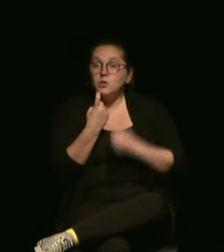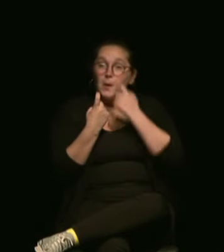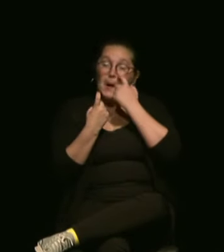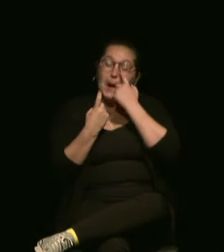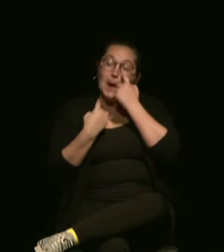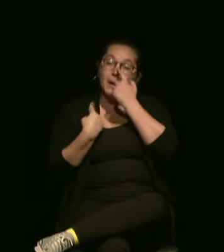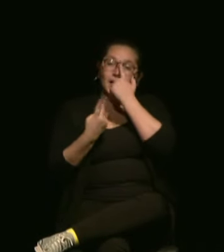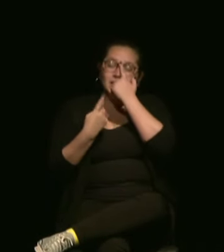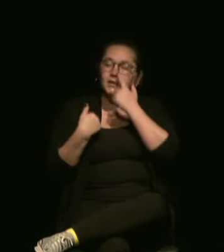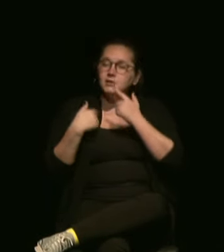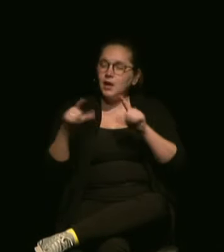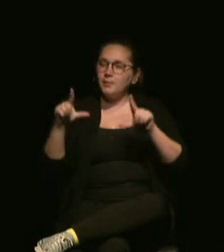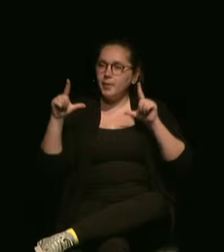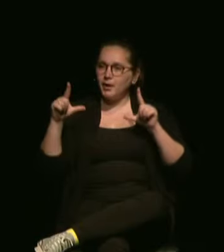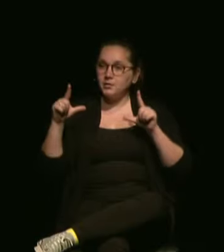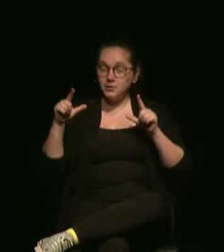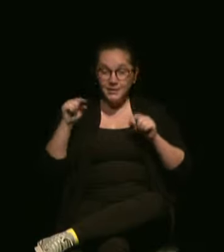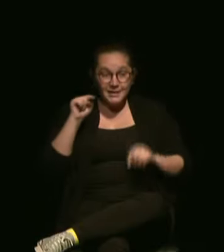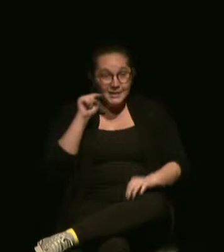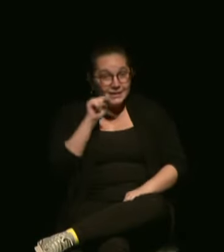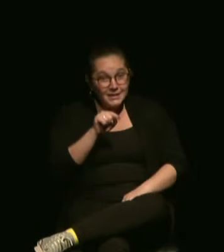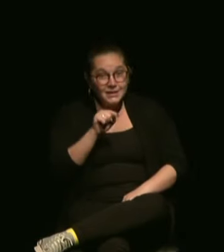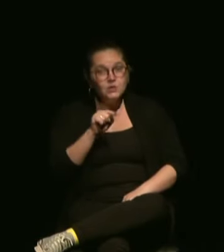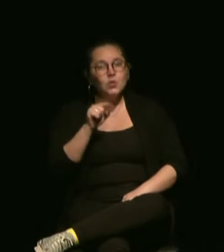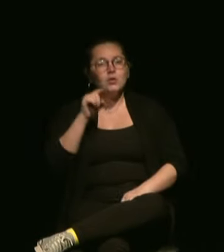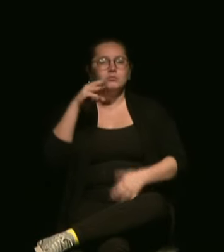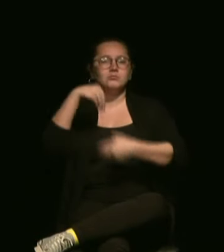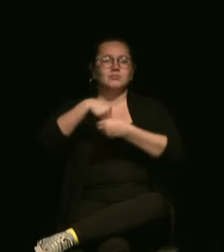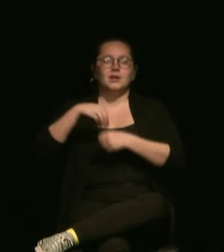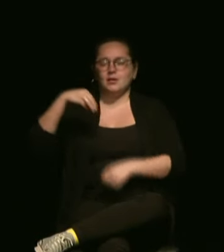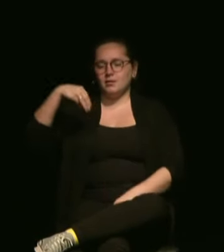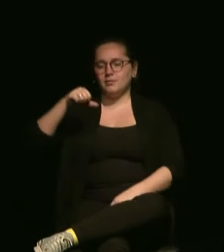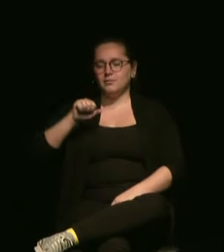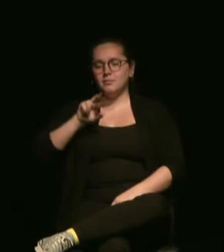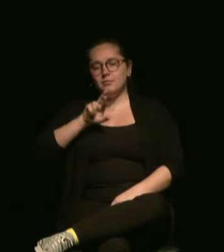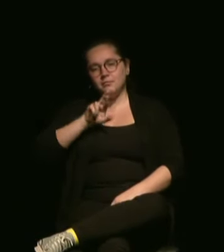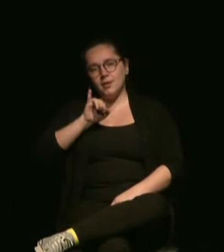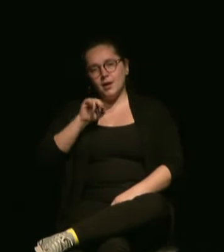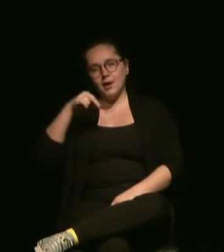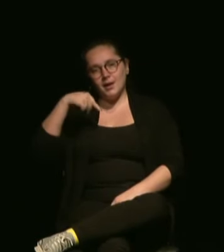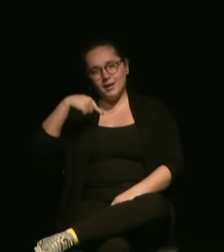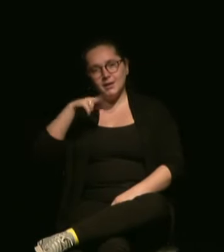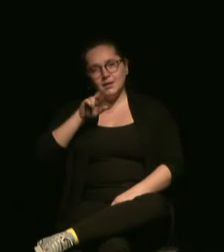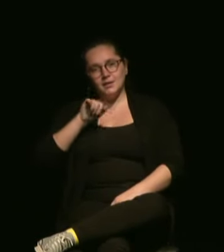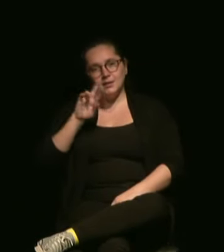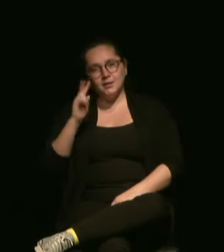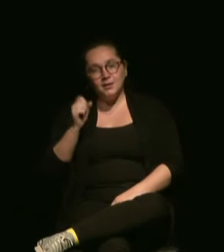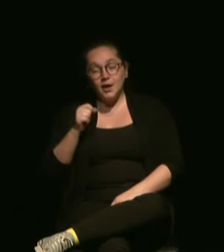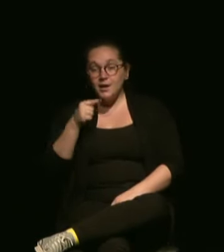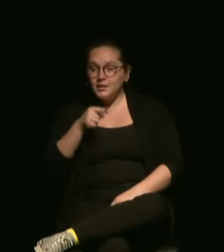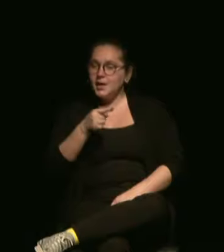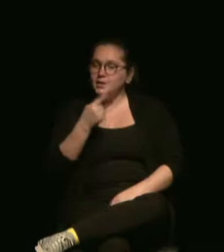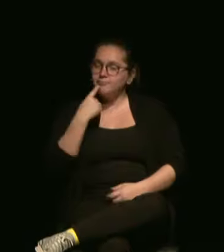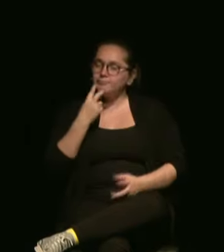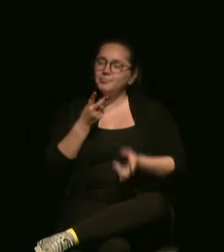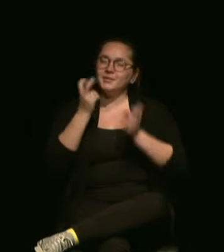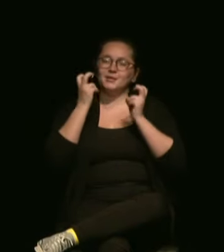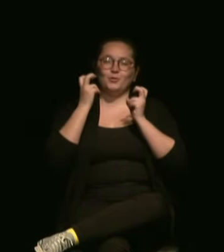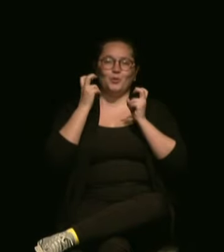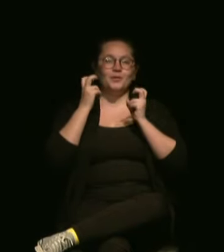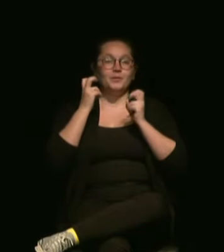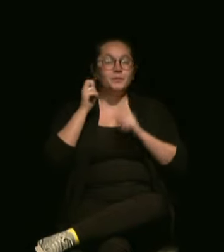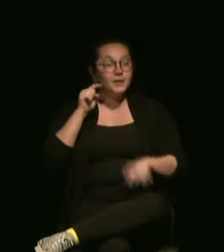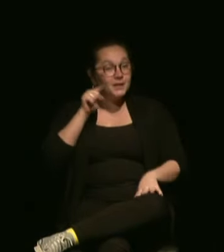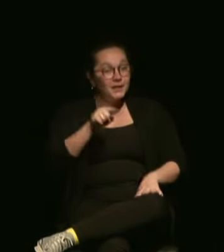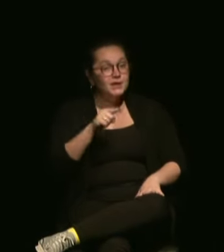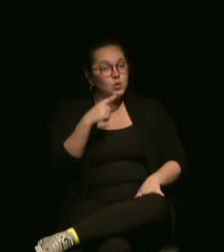imagem. Aparece isso nos meus óculos e a Mariquinha. E o João viu que tinha havido, que isso dava